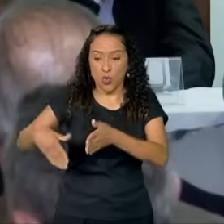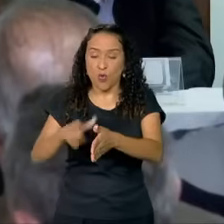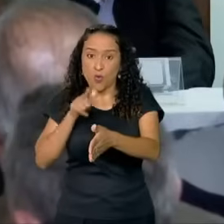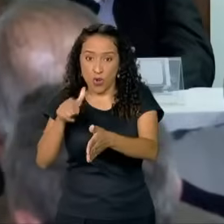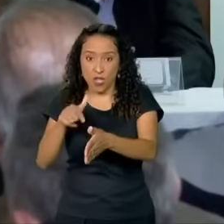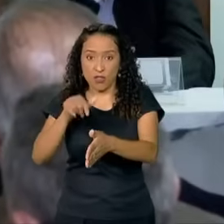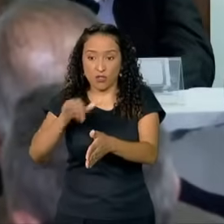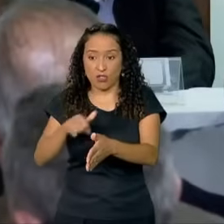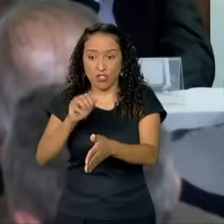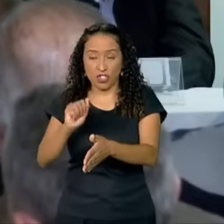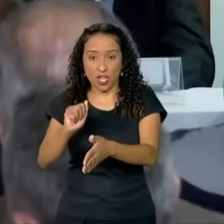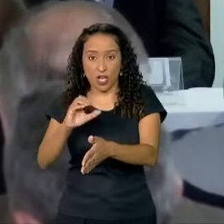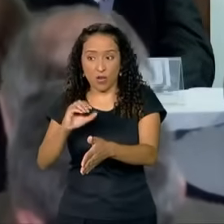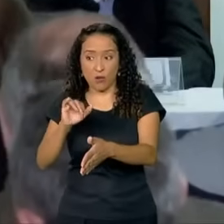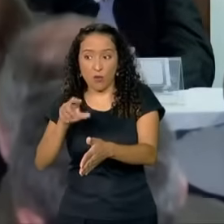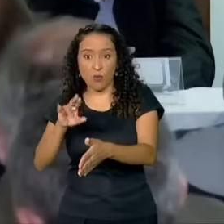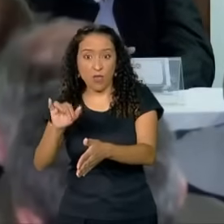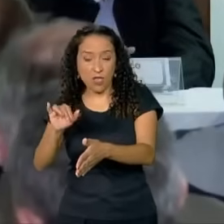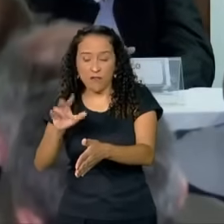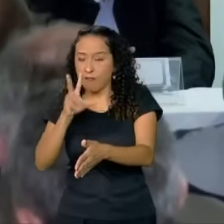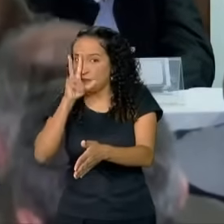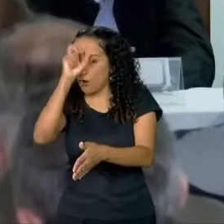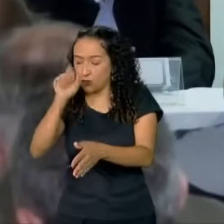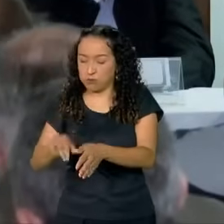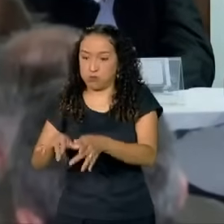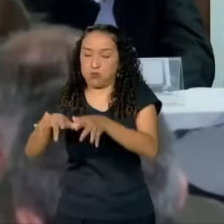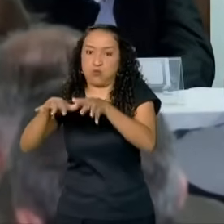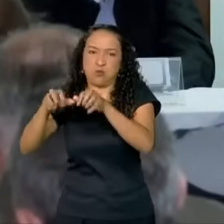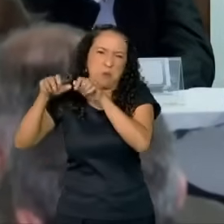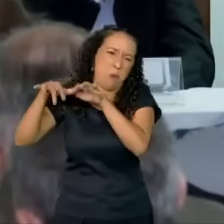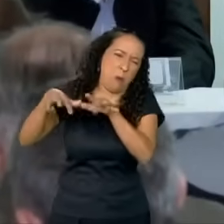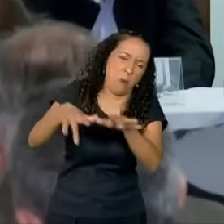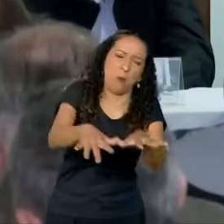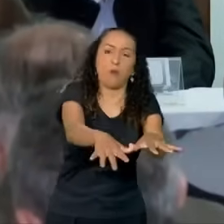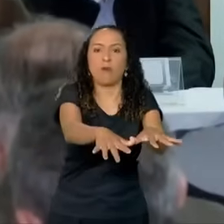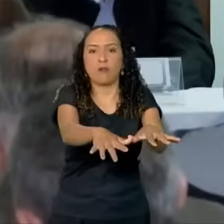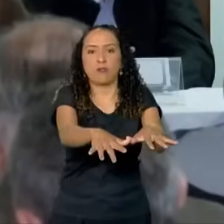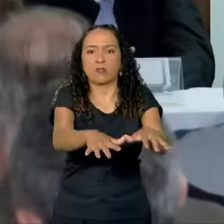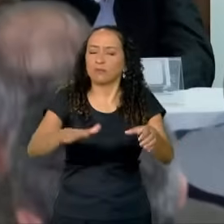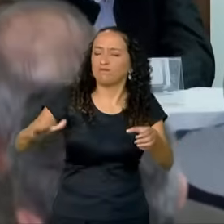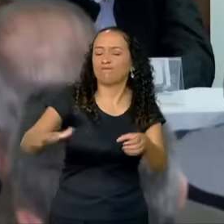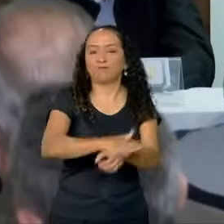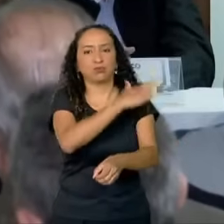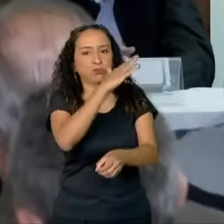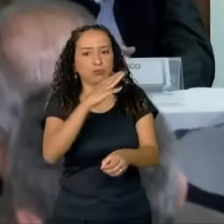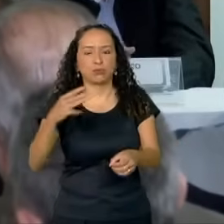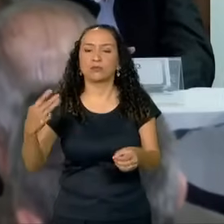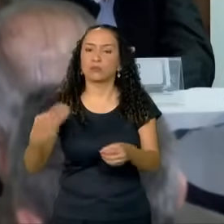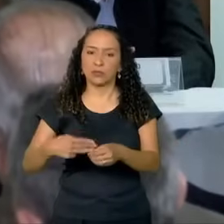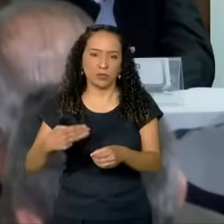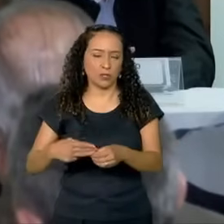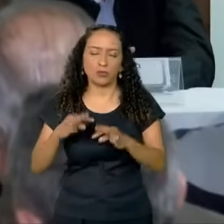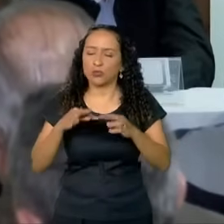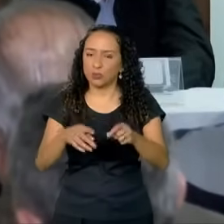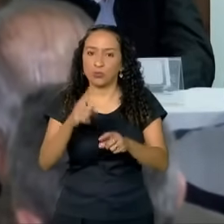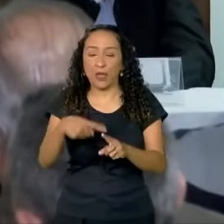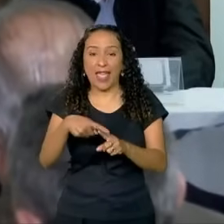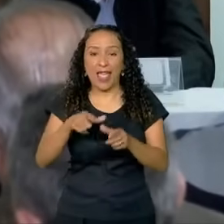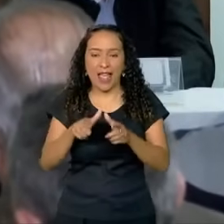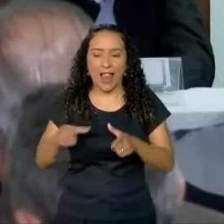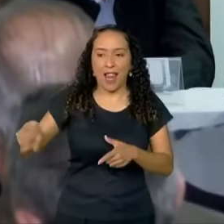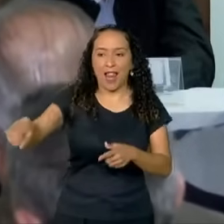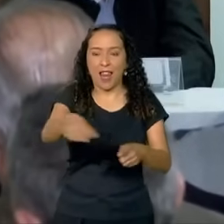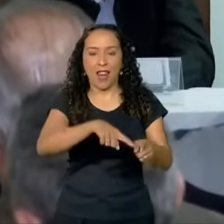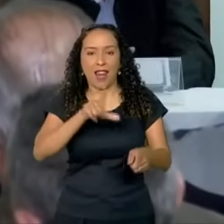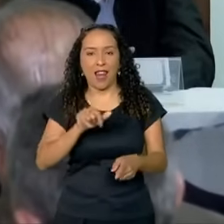aqui no Guaíba, né? E vem com força então, com correnteza, depois no Guaíba vai subindo mais lentamente, porque é um lago, né? Mas